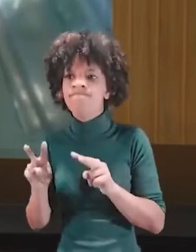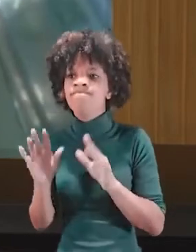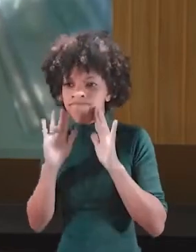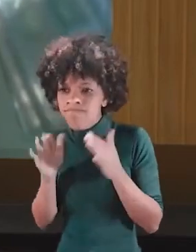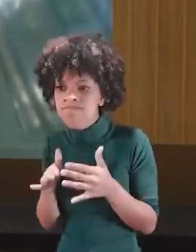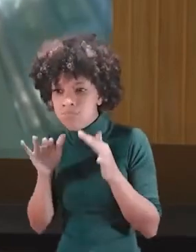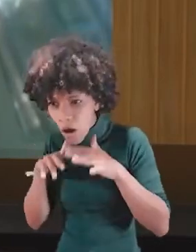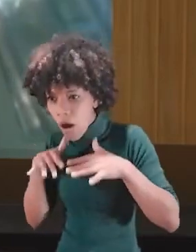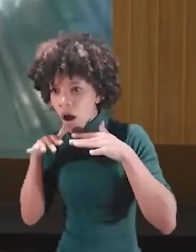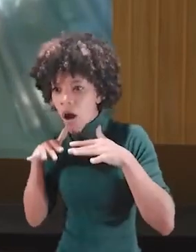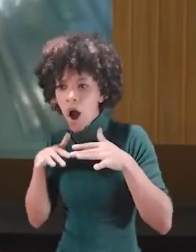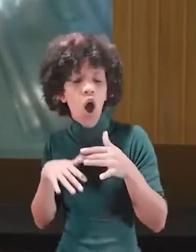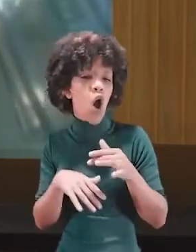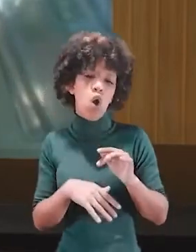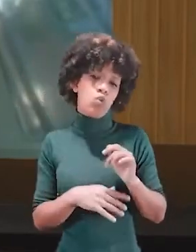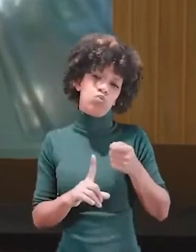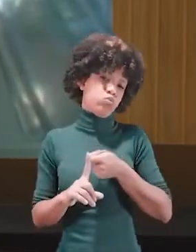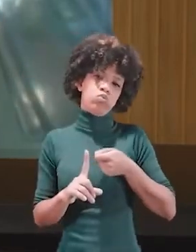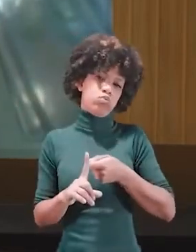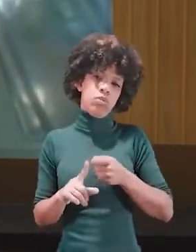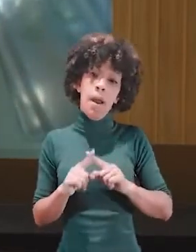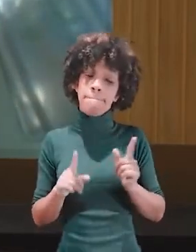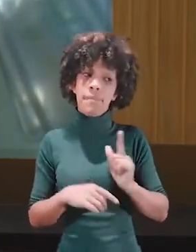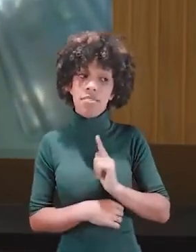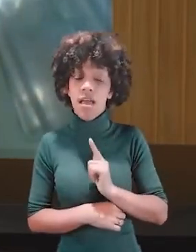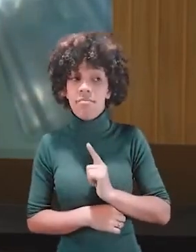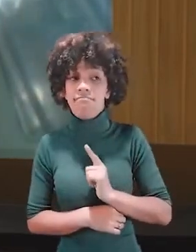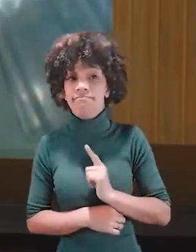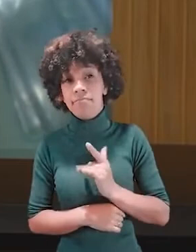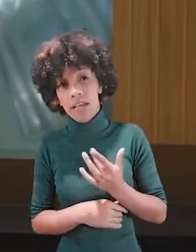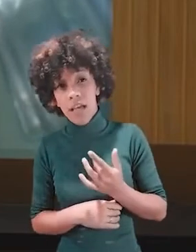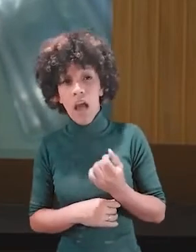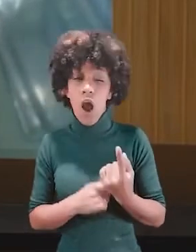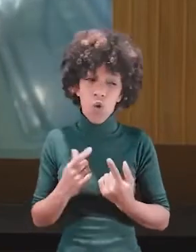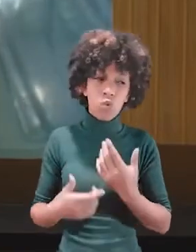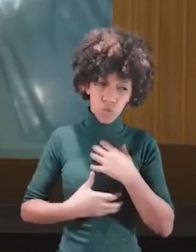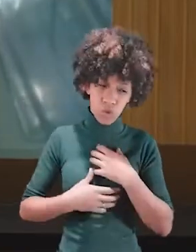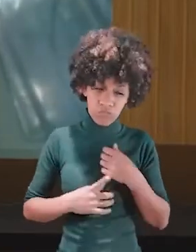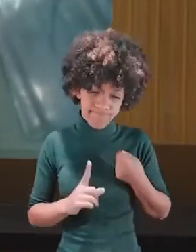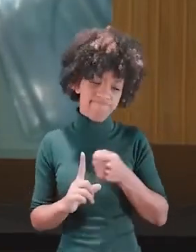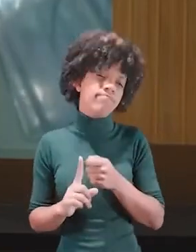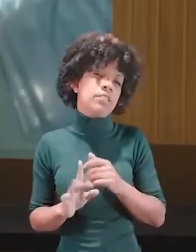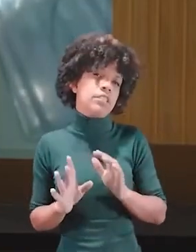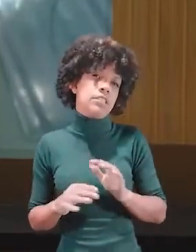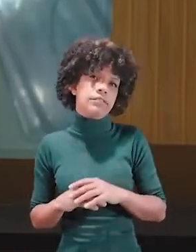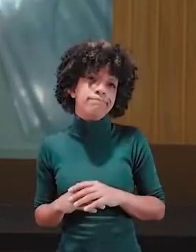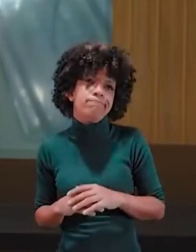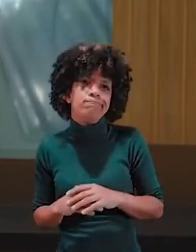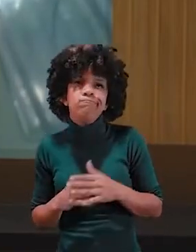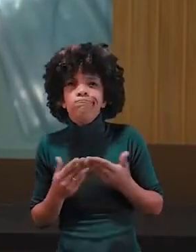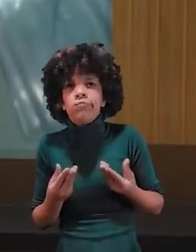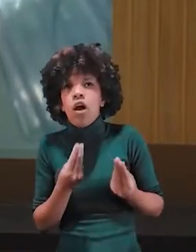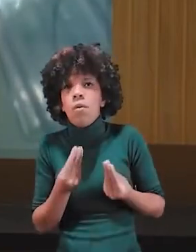nós. Então, nós não fazíamos tortura daquela forma, mas tem certas formas de tortura que não, como é que eu vou dizer